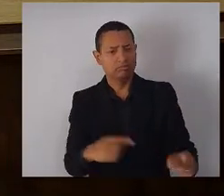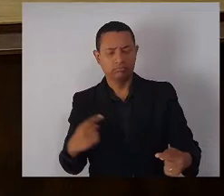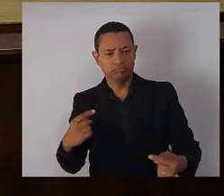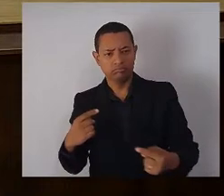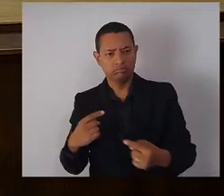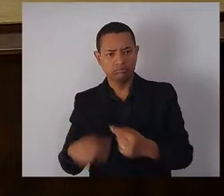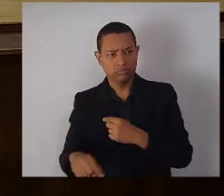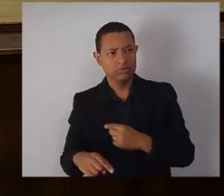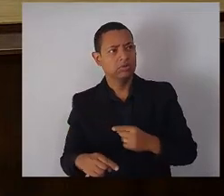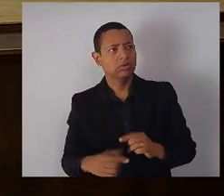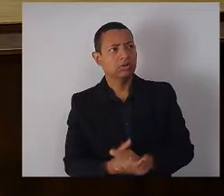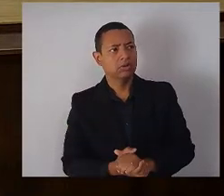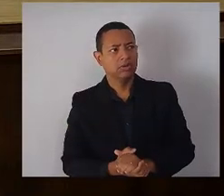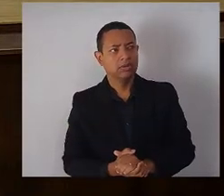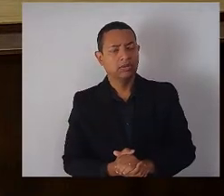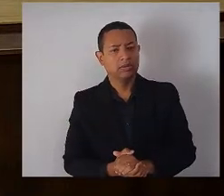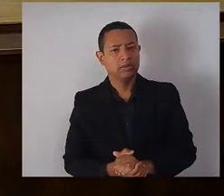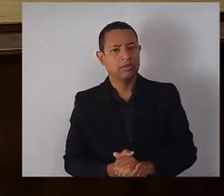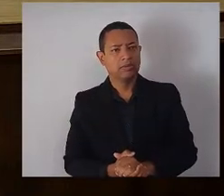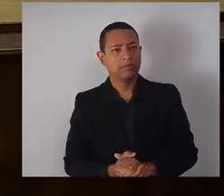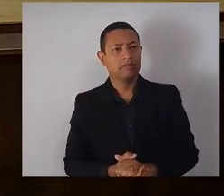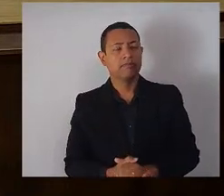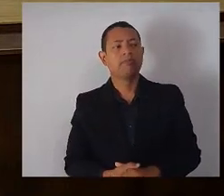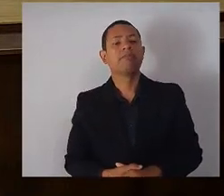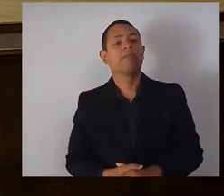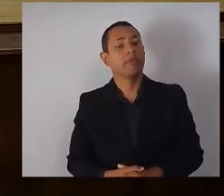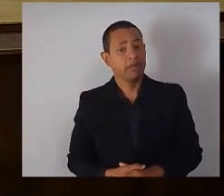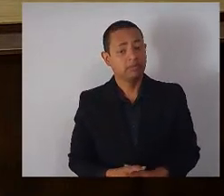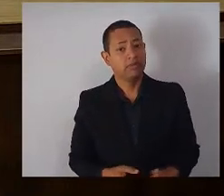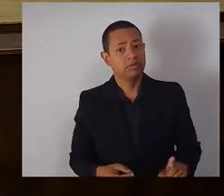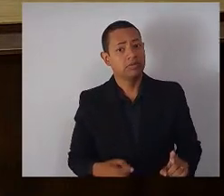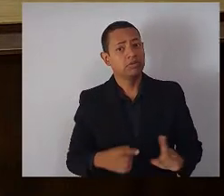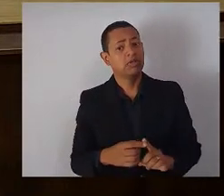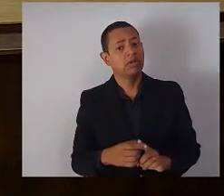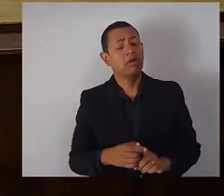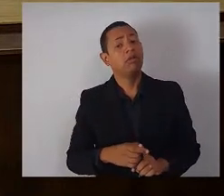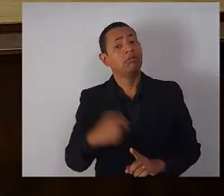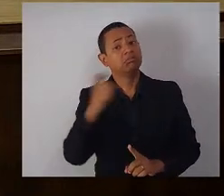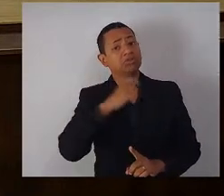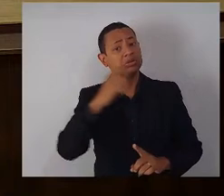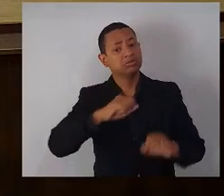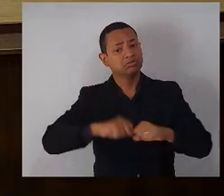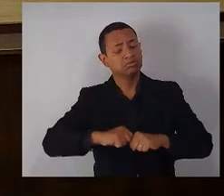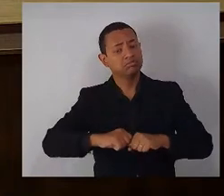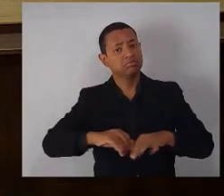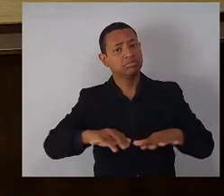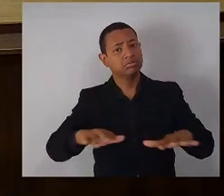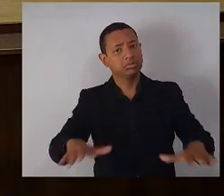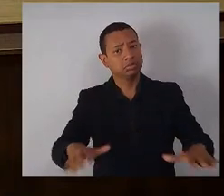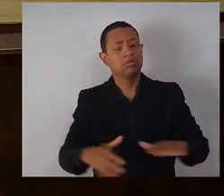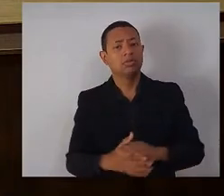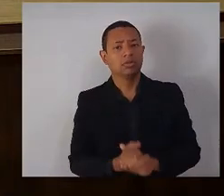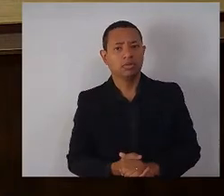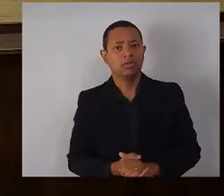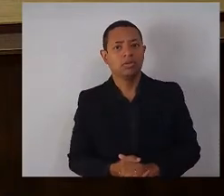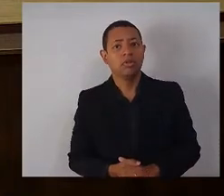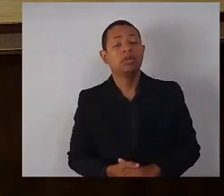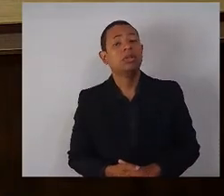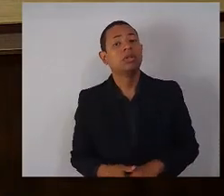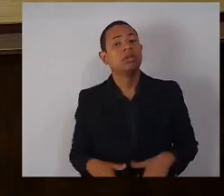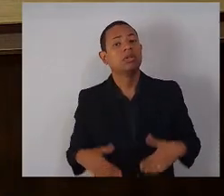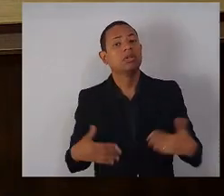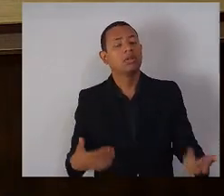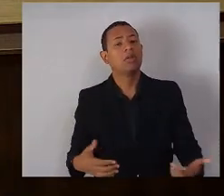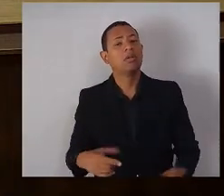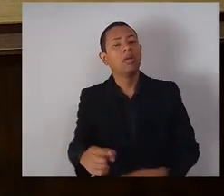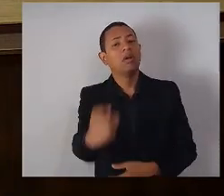da publicidade, né? Você divulgou uma mentira. Então, essa mentira, ela pode incorrer